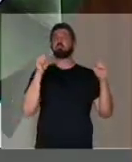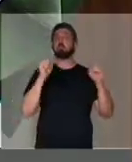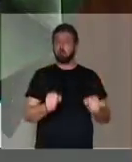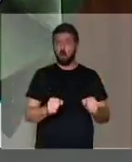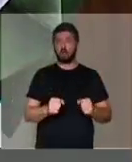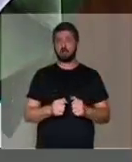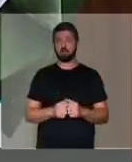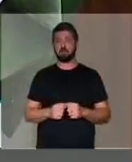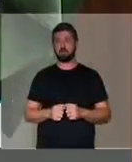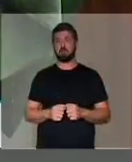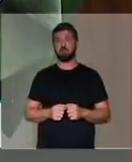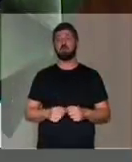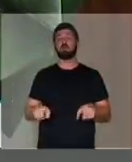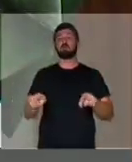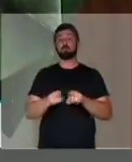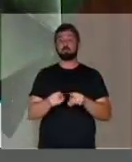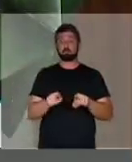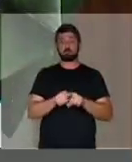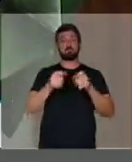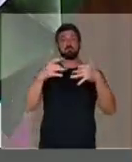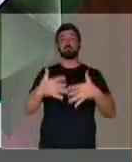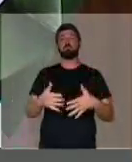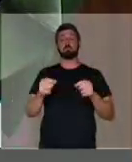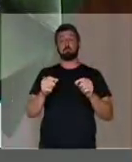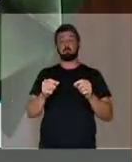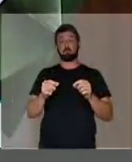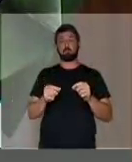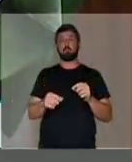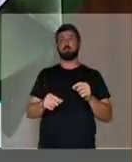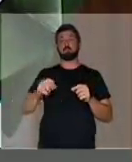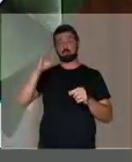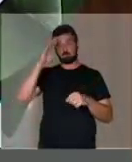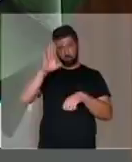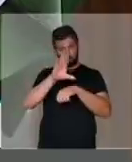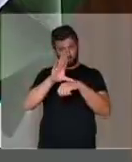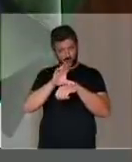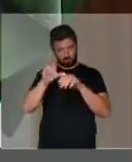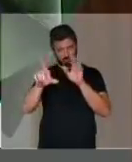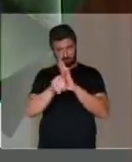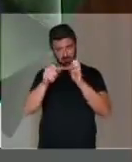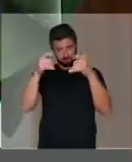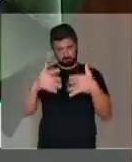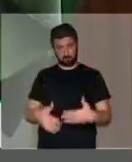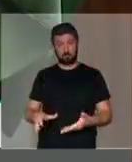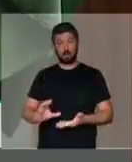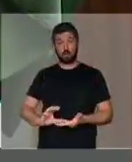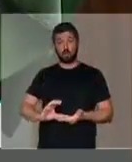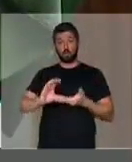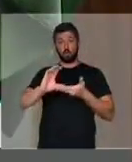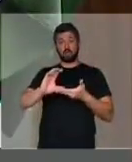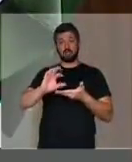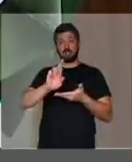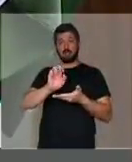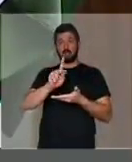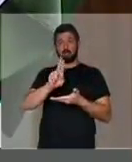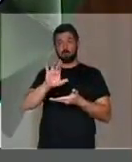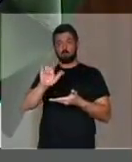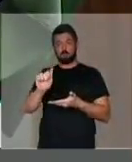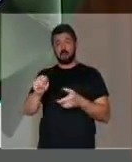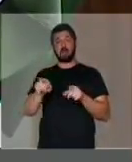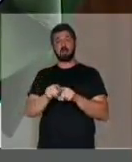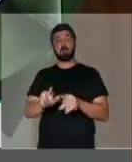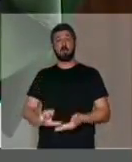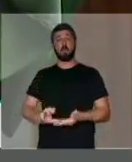e 91, parágrafo 1º, inciso 2, ambos da Lei Maior, compete aos Conselhos da República de Defesa